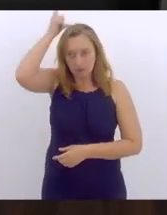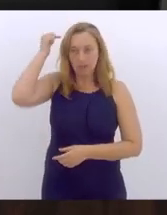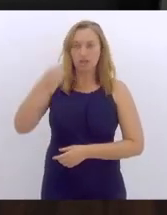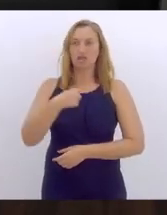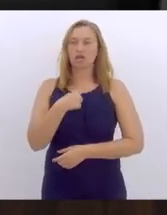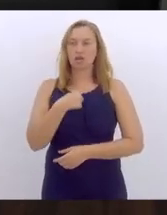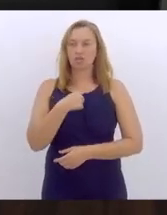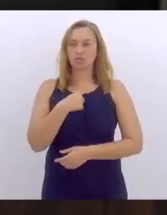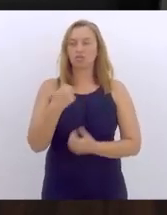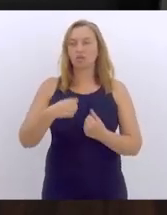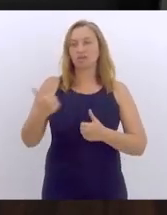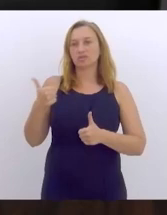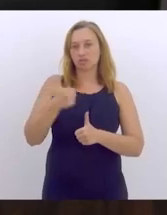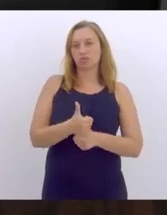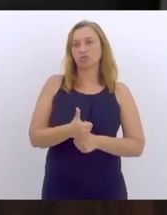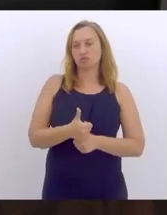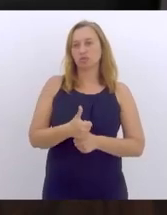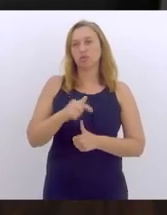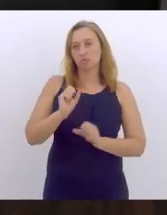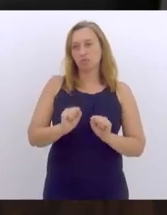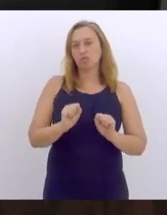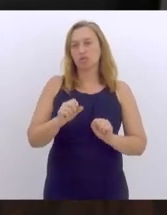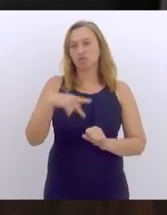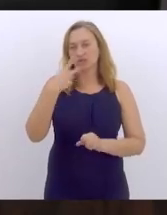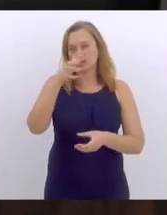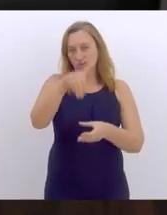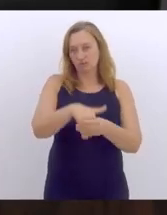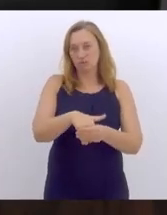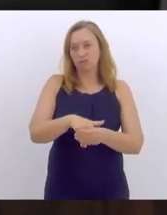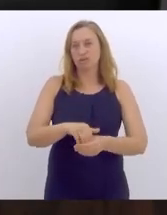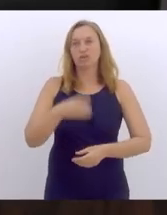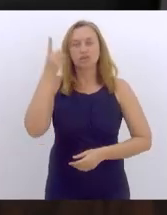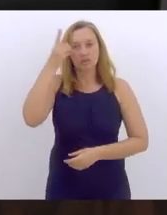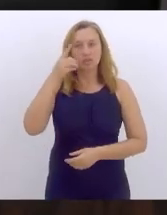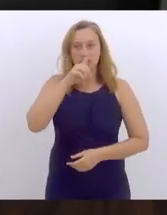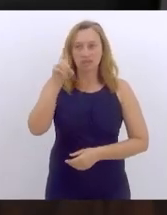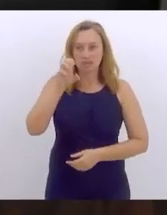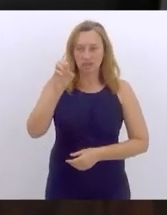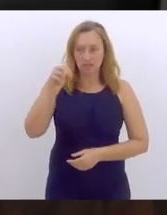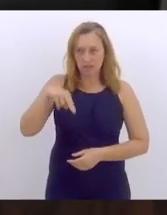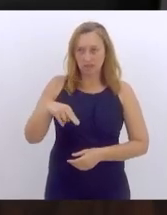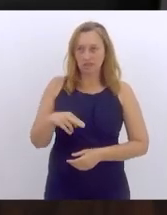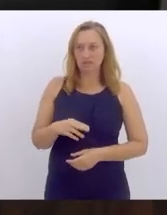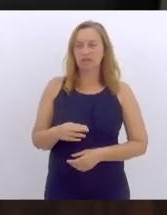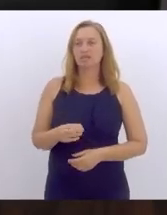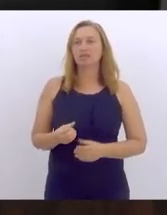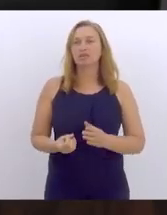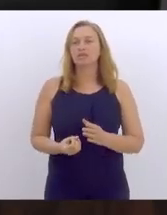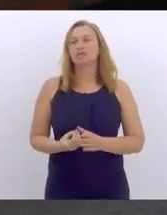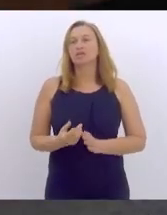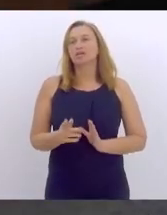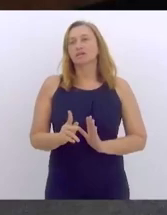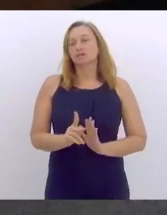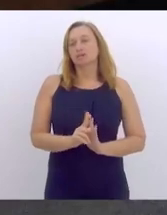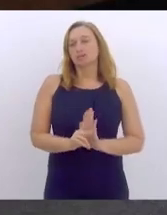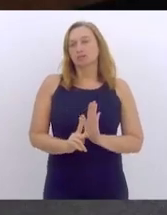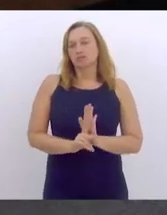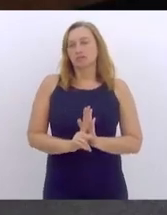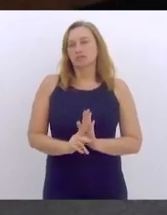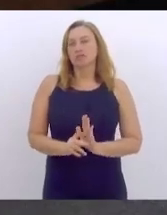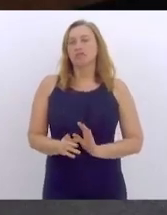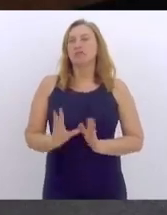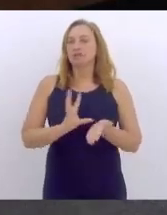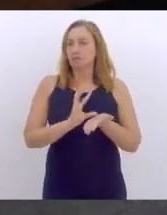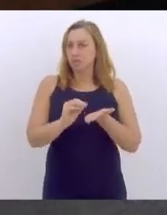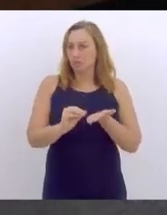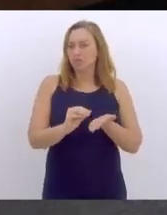Aí eu vou precisar que alguém venha aqui presidir para que eu possa fazer a declaração de voto. Deputada Zeidan tem a palavra, uma das autoras da matéria. Essa pauta